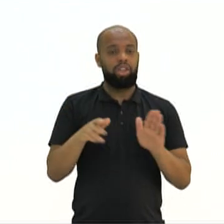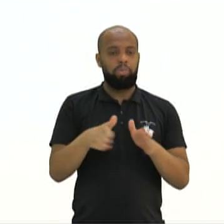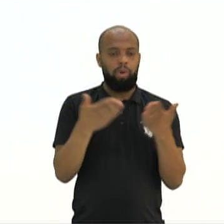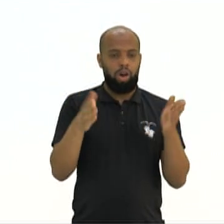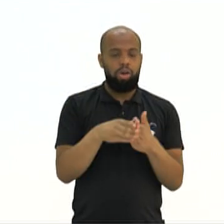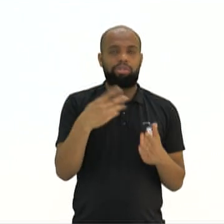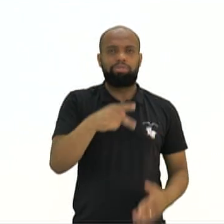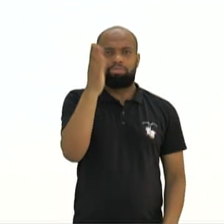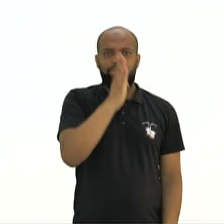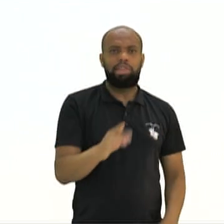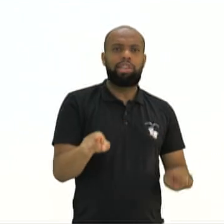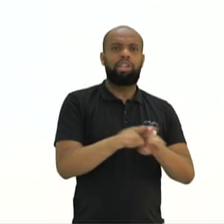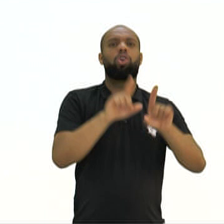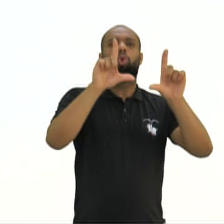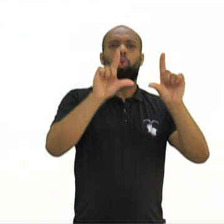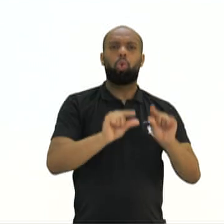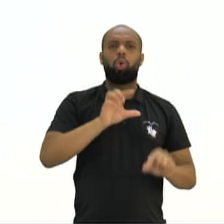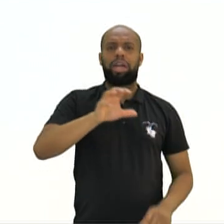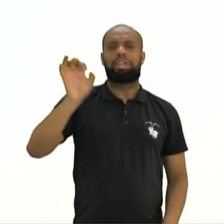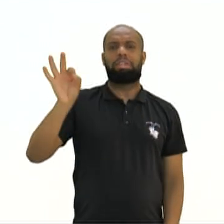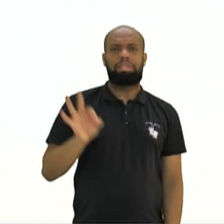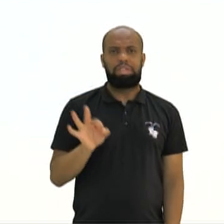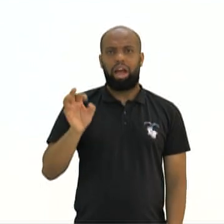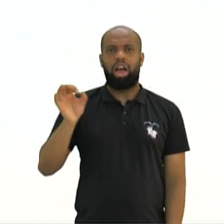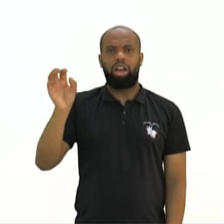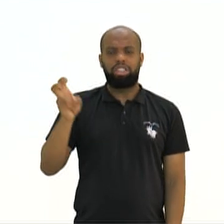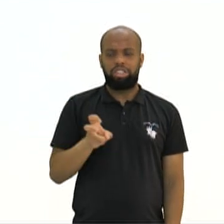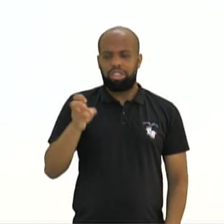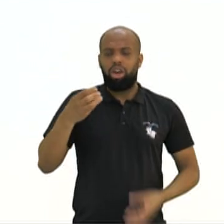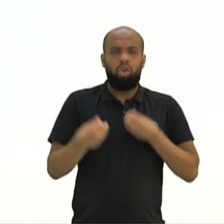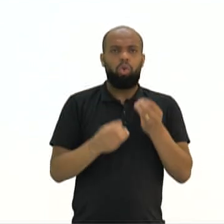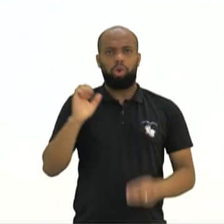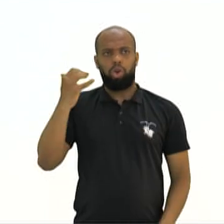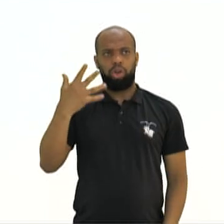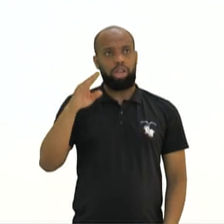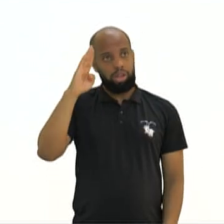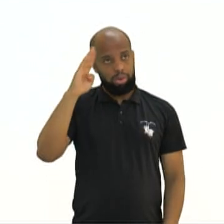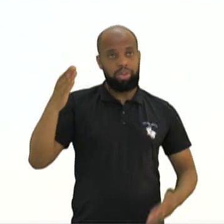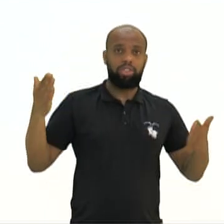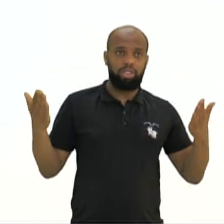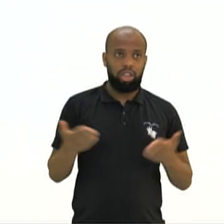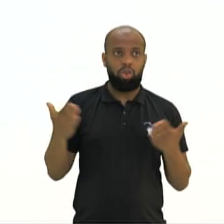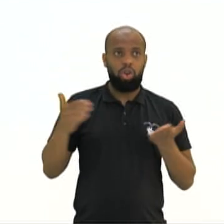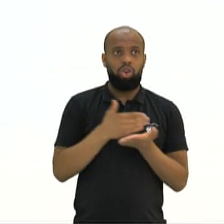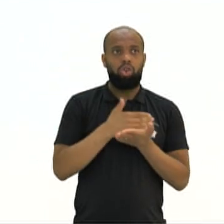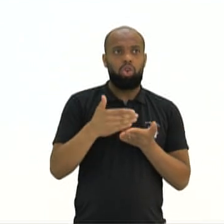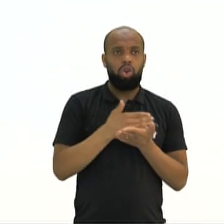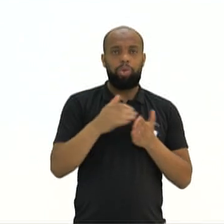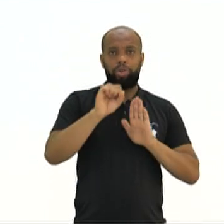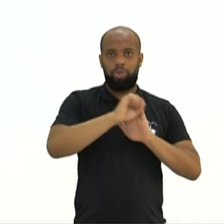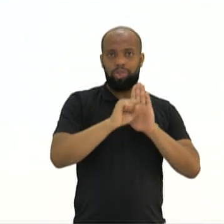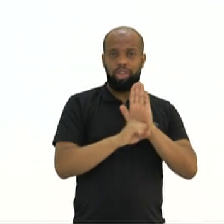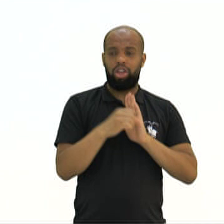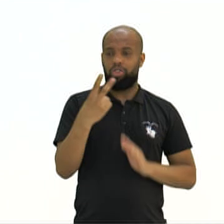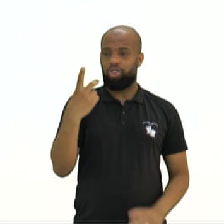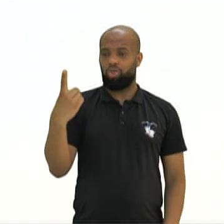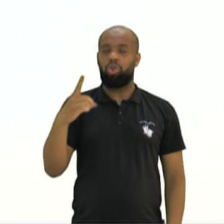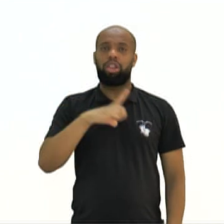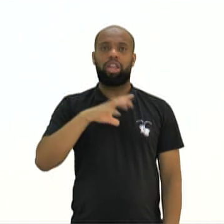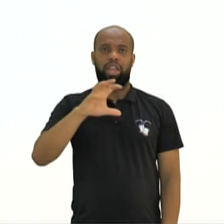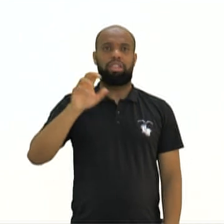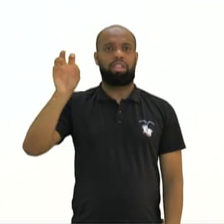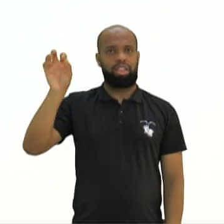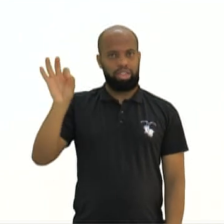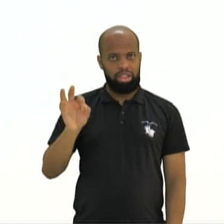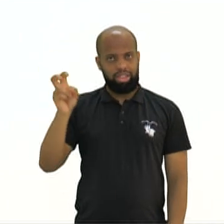e a redução dessa taxa de pobreza, como que ela vai acontecendo, principalmente agora no início do século XXI, essa taxa de